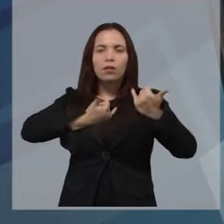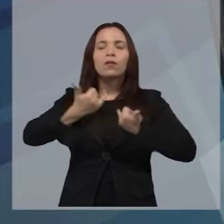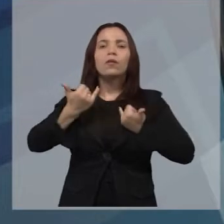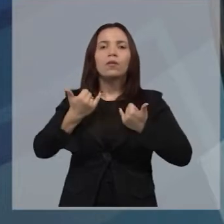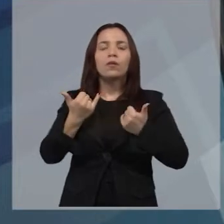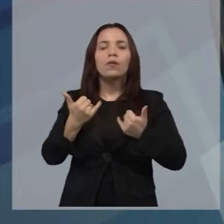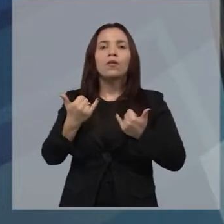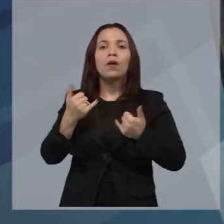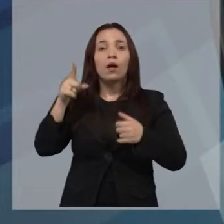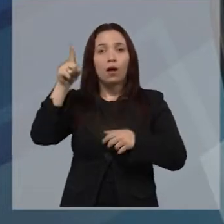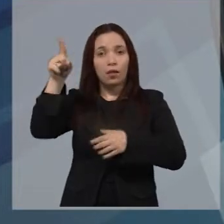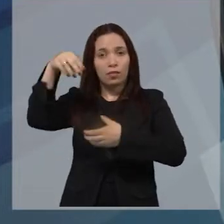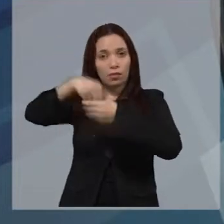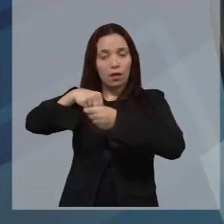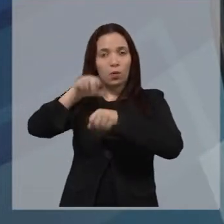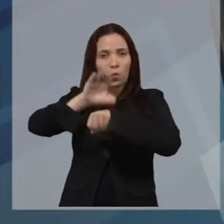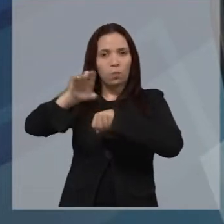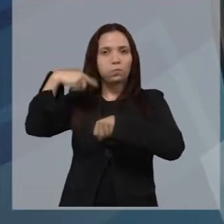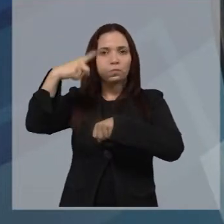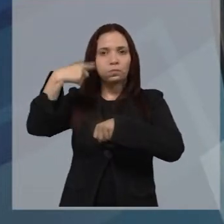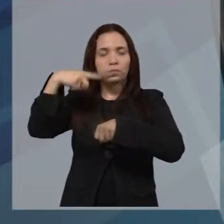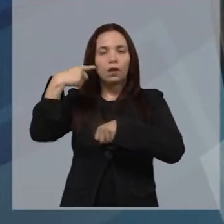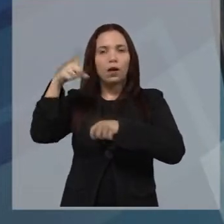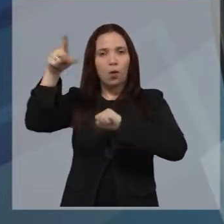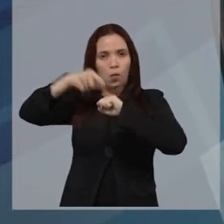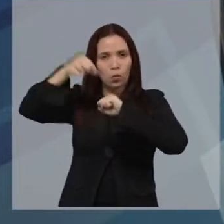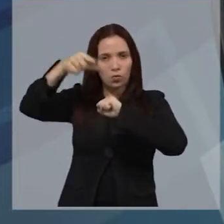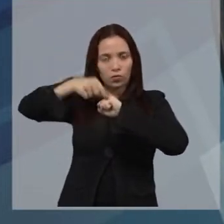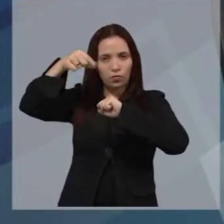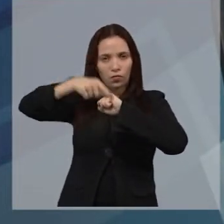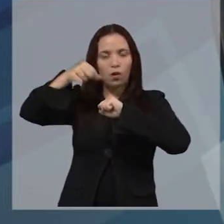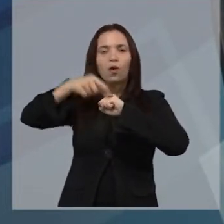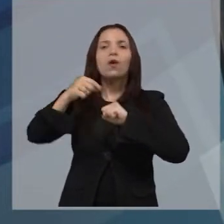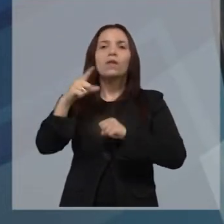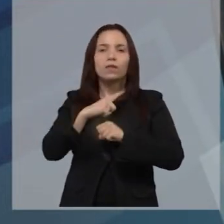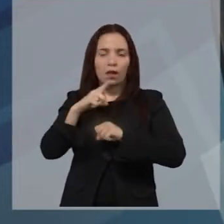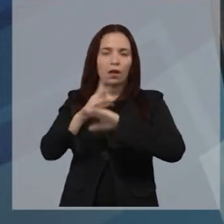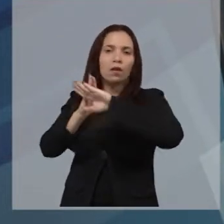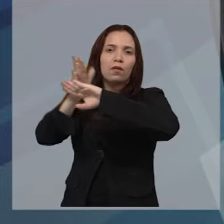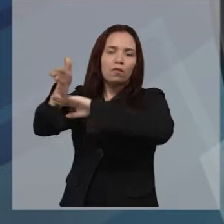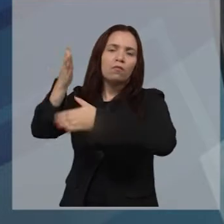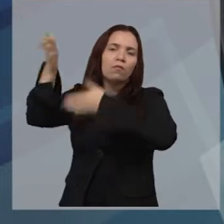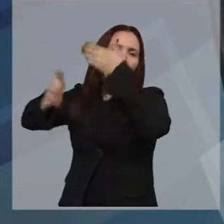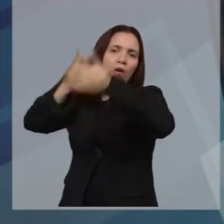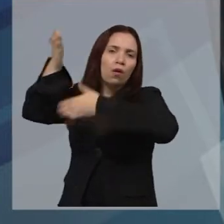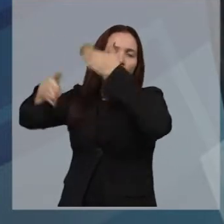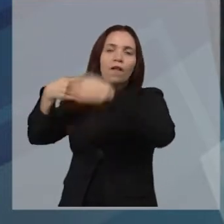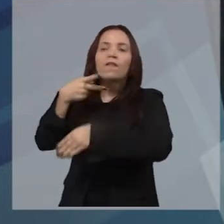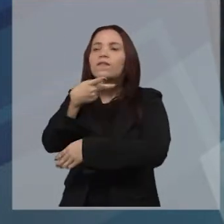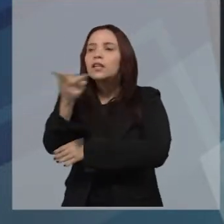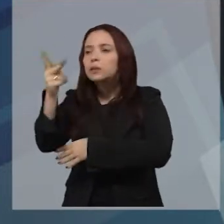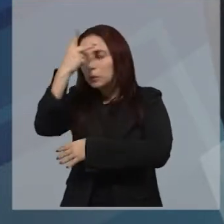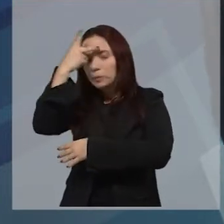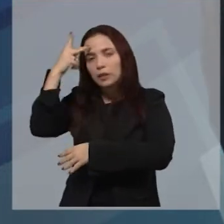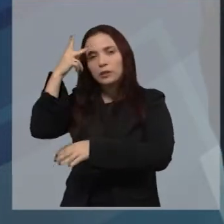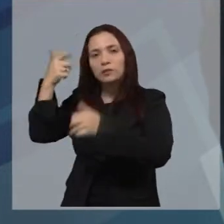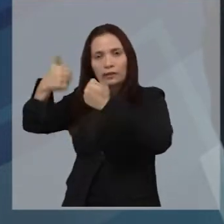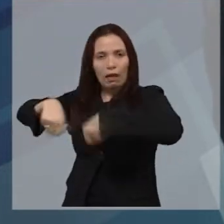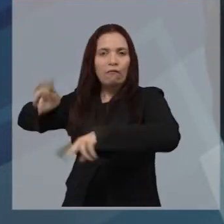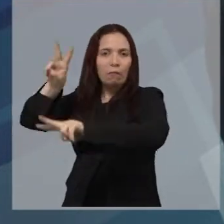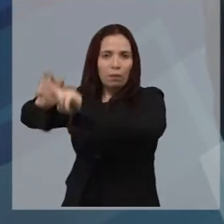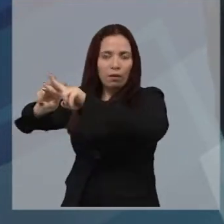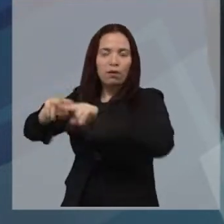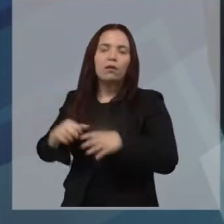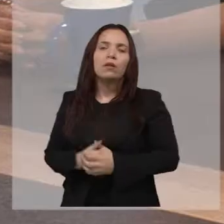lá do curso de Direito da Unifor, que foram visitar pessoas que lá estavam e